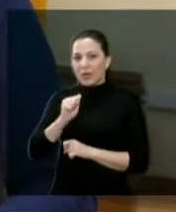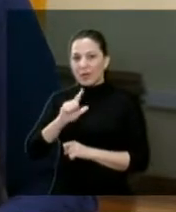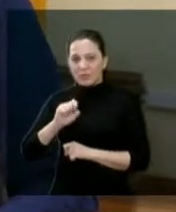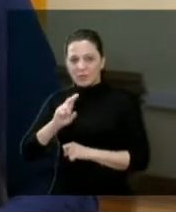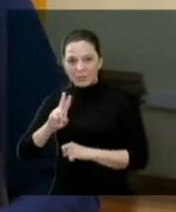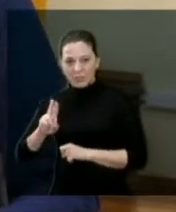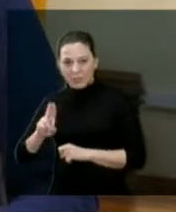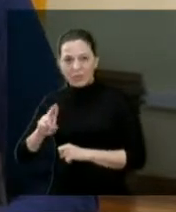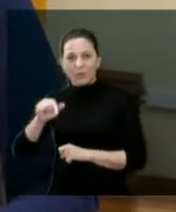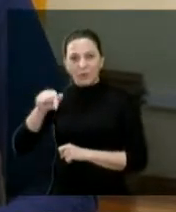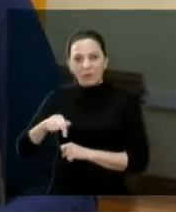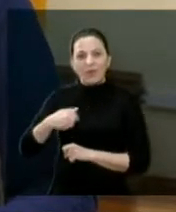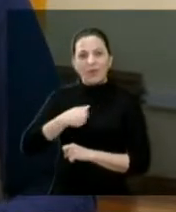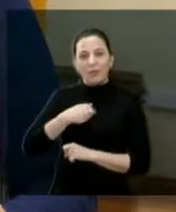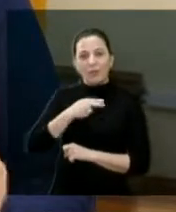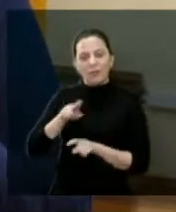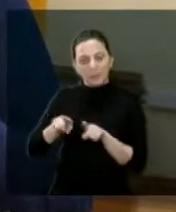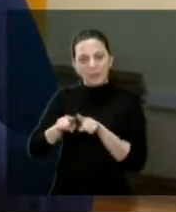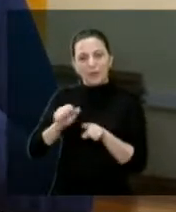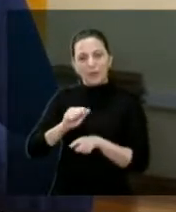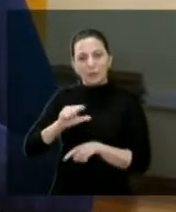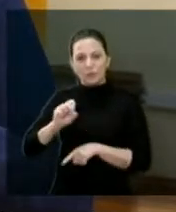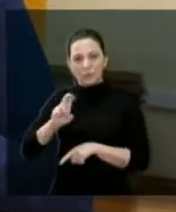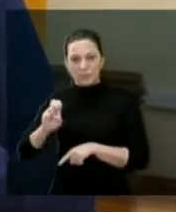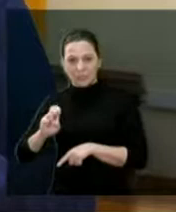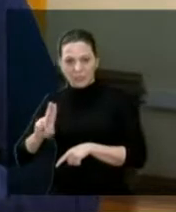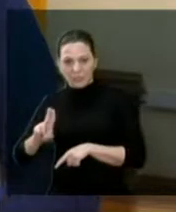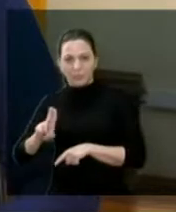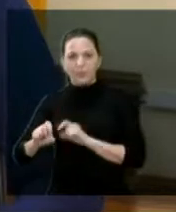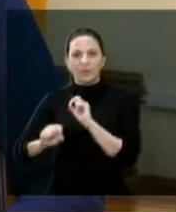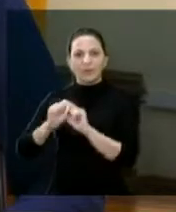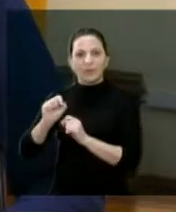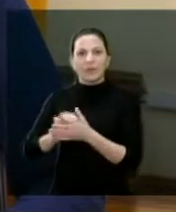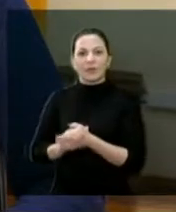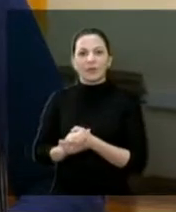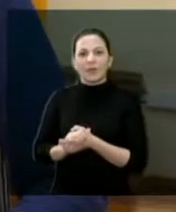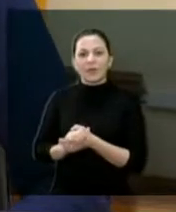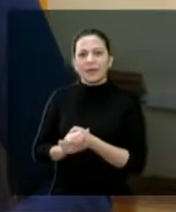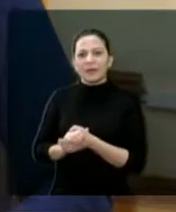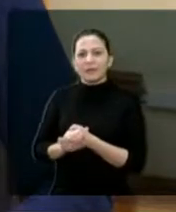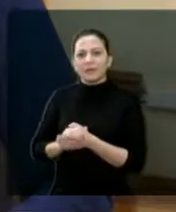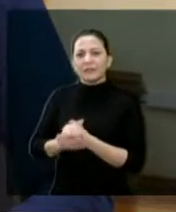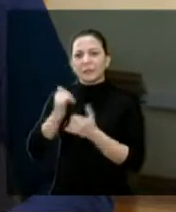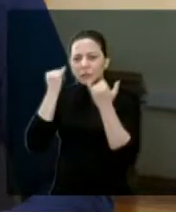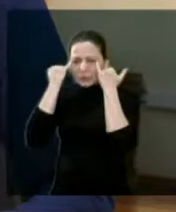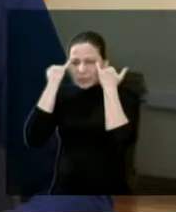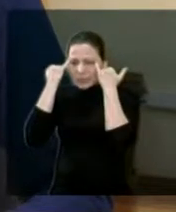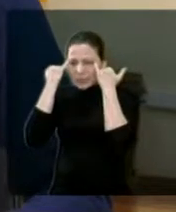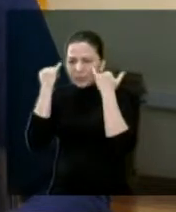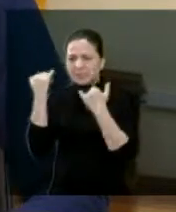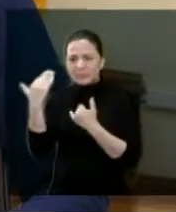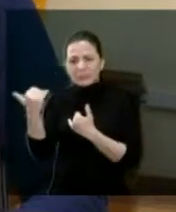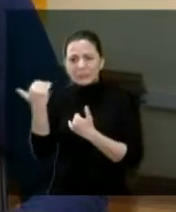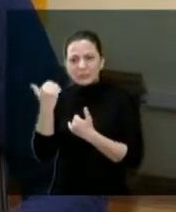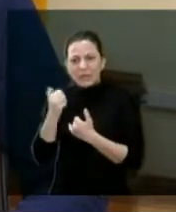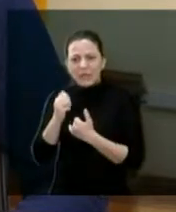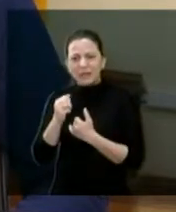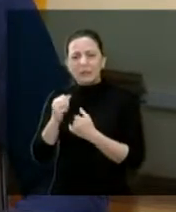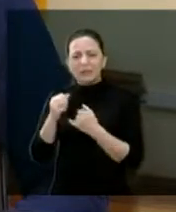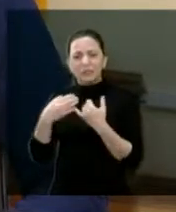cortar cabelo, né? Na hora me puxou a memória. Eu falei, caramba, eu vou inventar um personagem. Fiz.